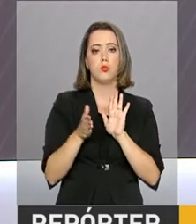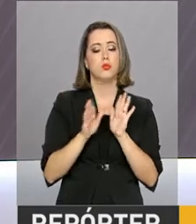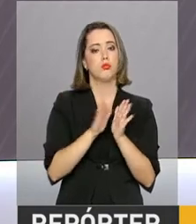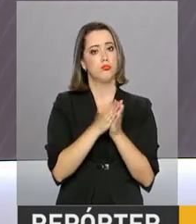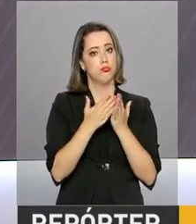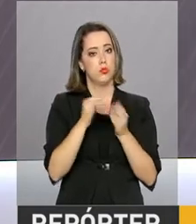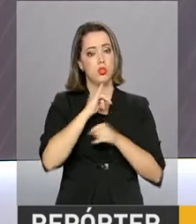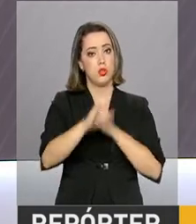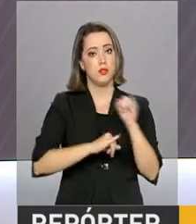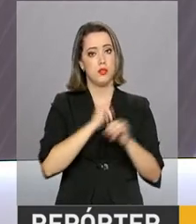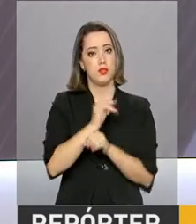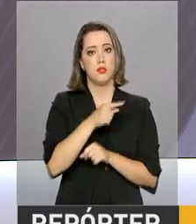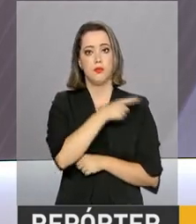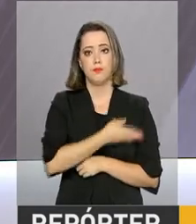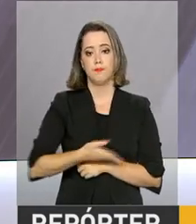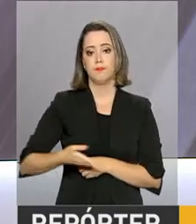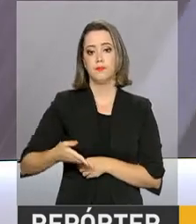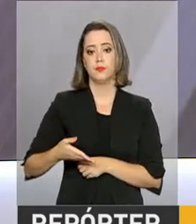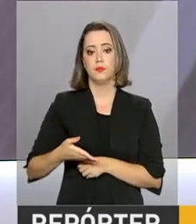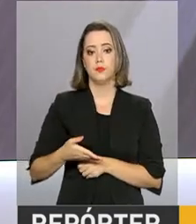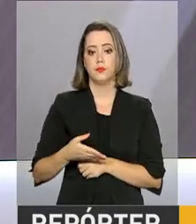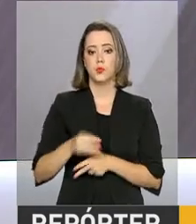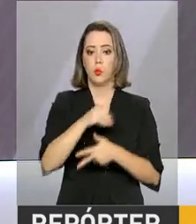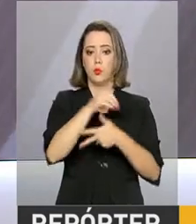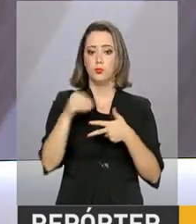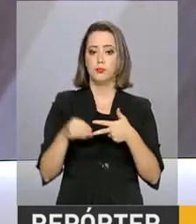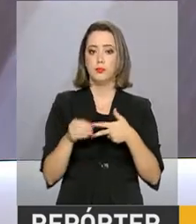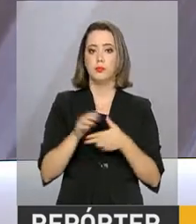página do INEP na internet, em